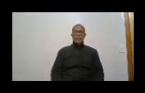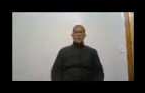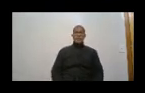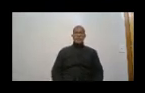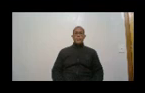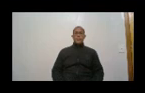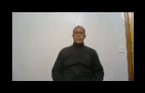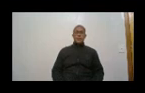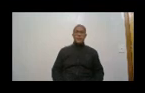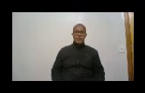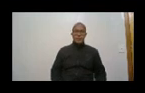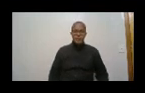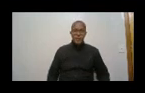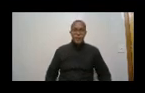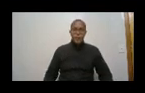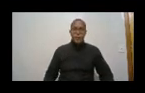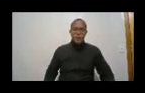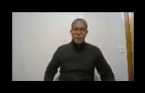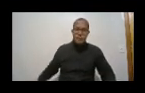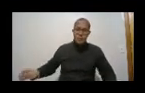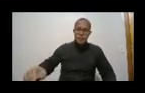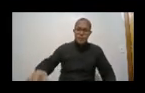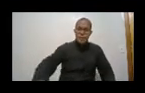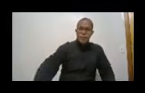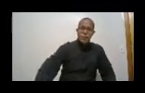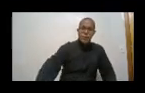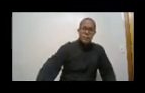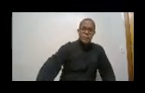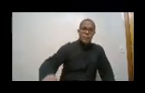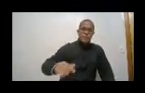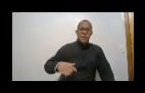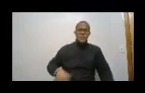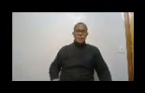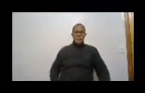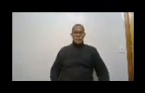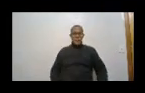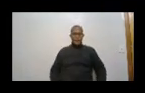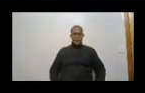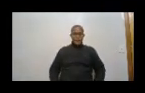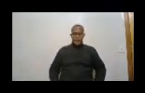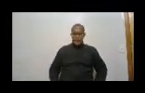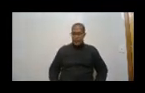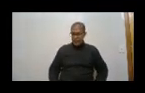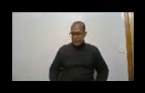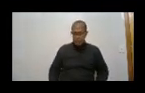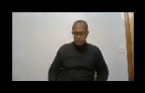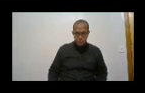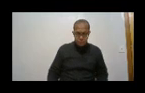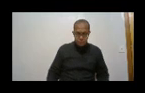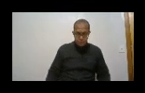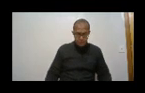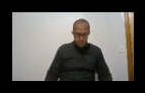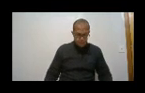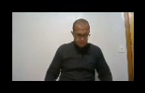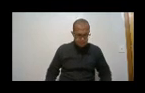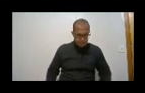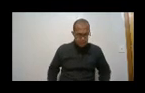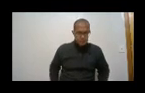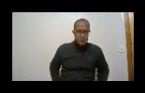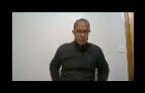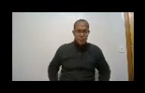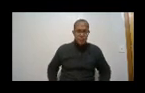entre concentração do fármaco e efeito, o efeito da droga nos tecidos, tá? Junto comigo aqui